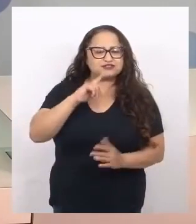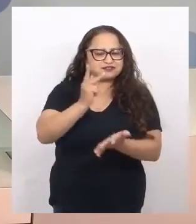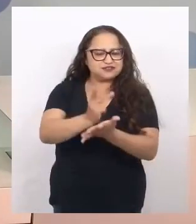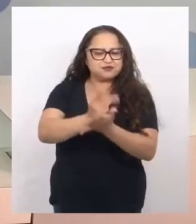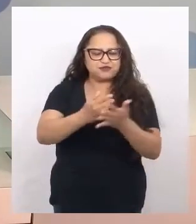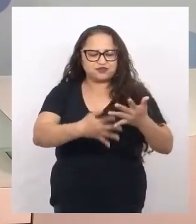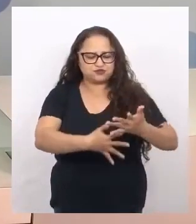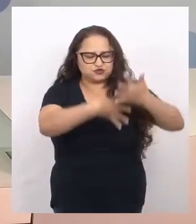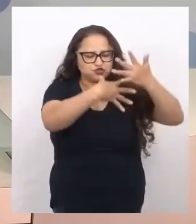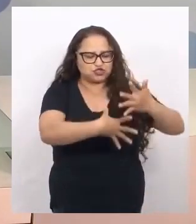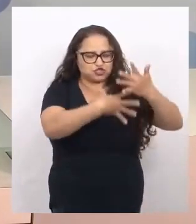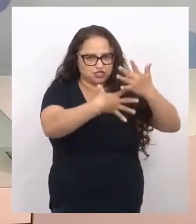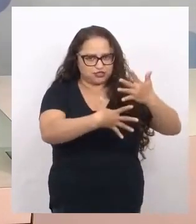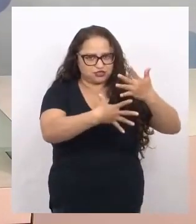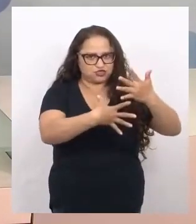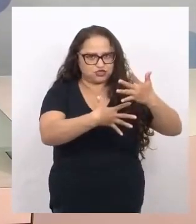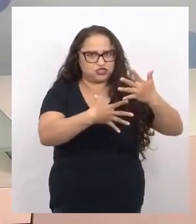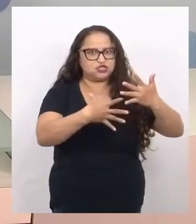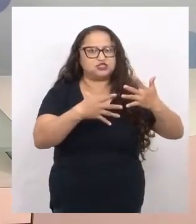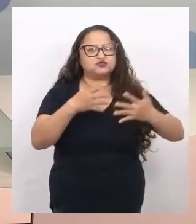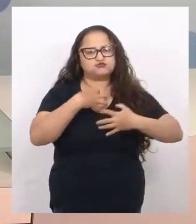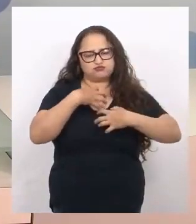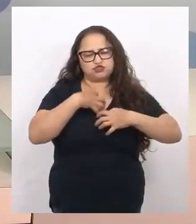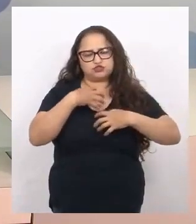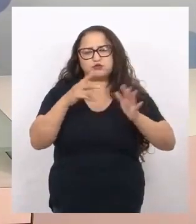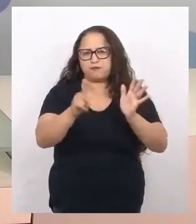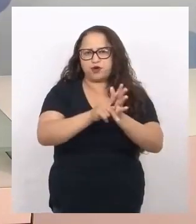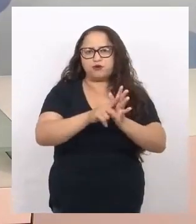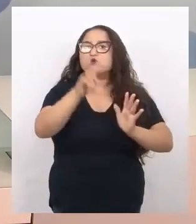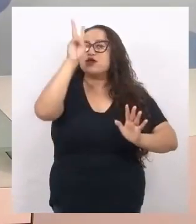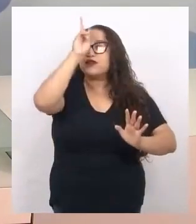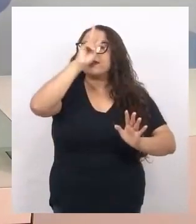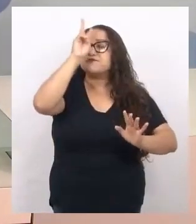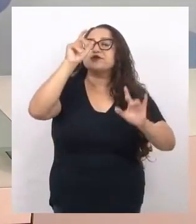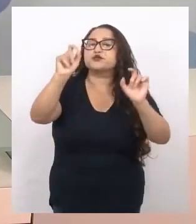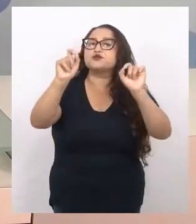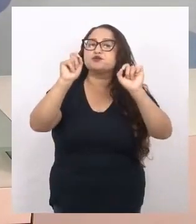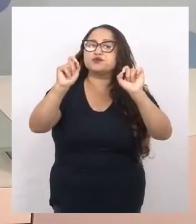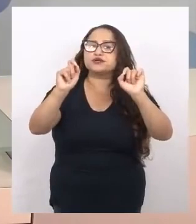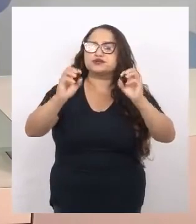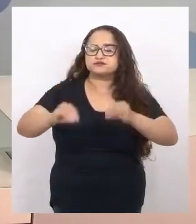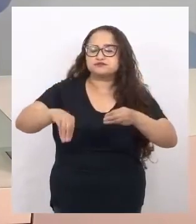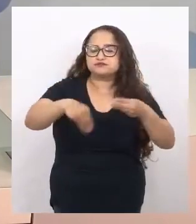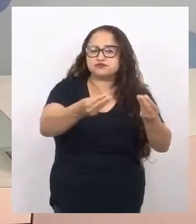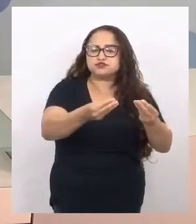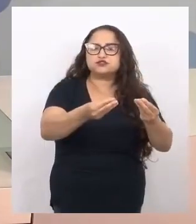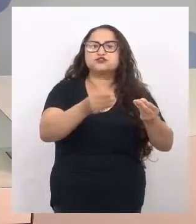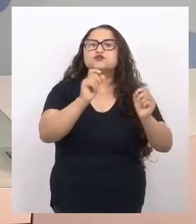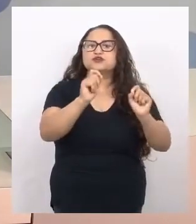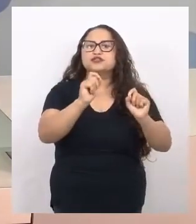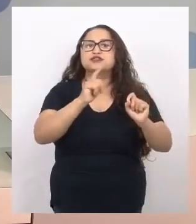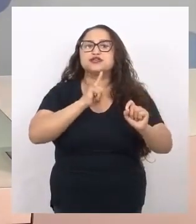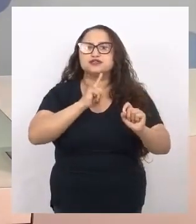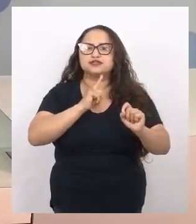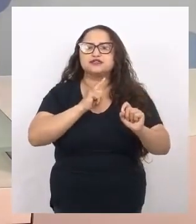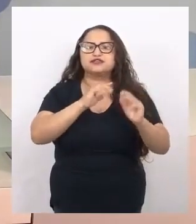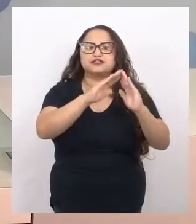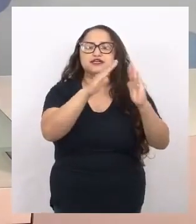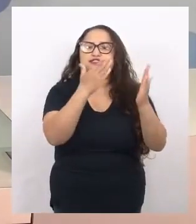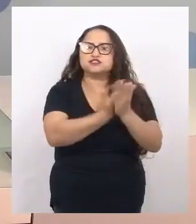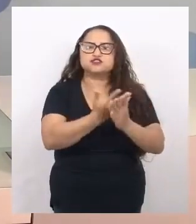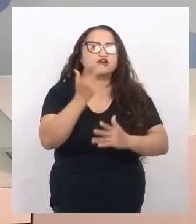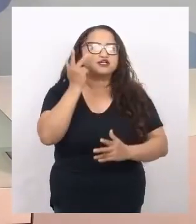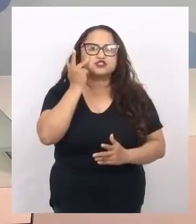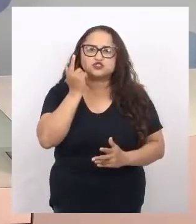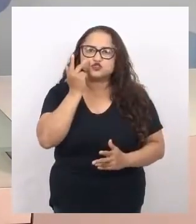chats de toda forma e lembrando que a gente está falando aqui da atribuição das escolas regulares, né? Porque a alocação nas